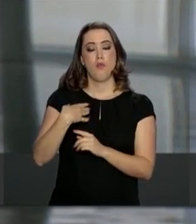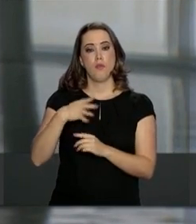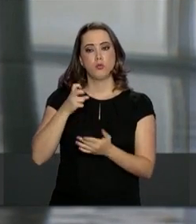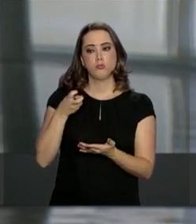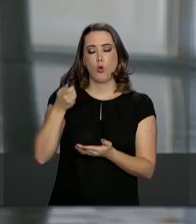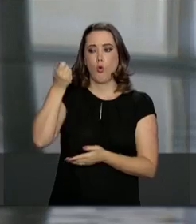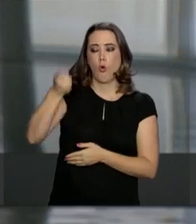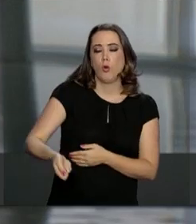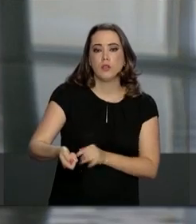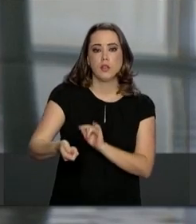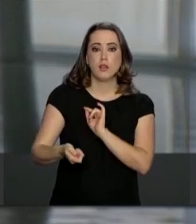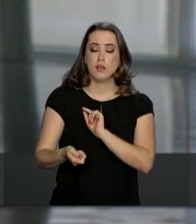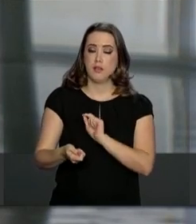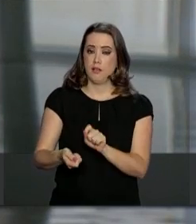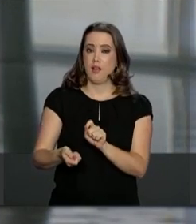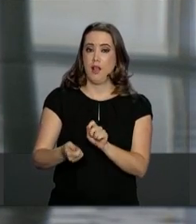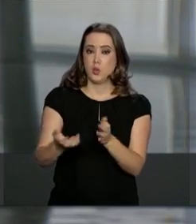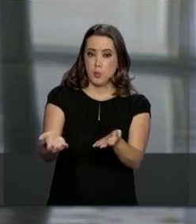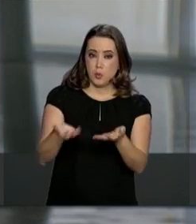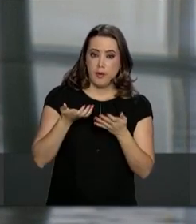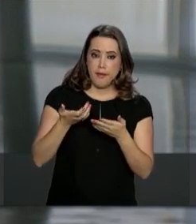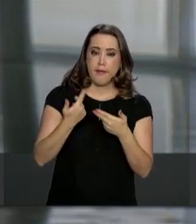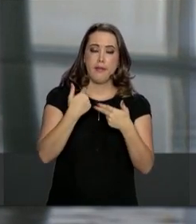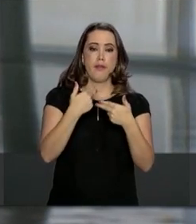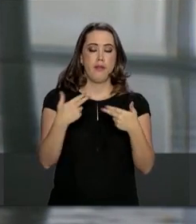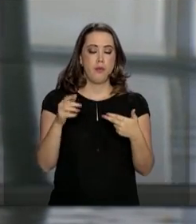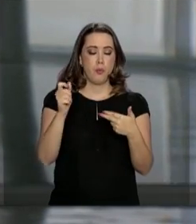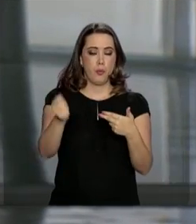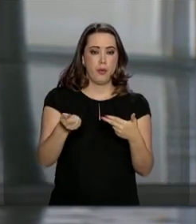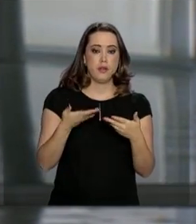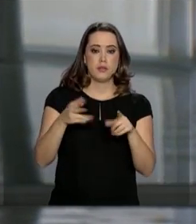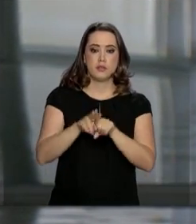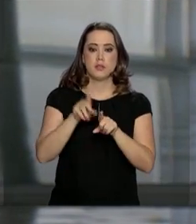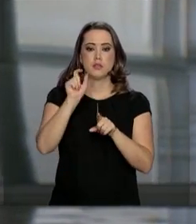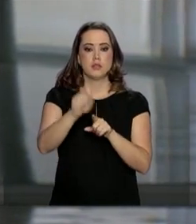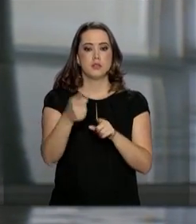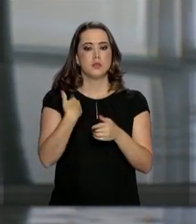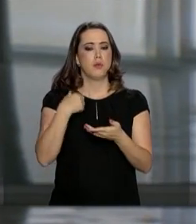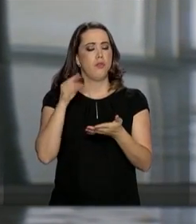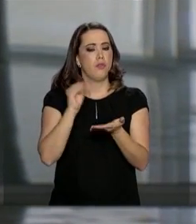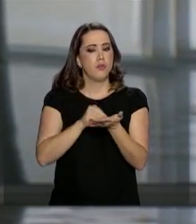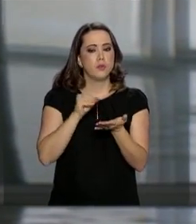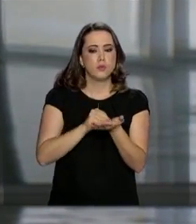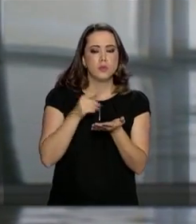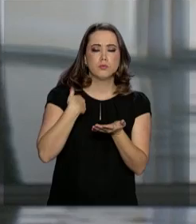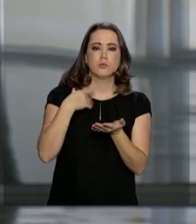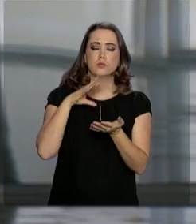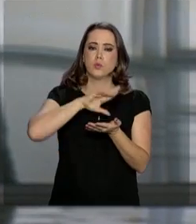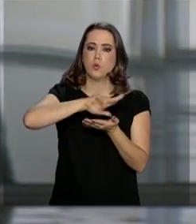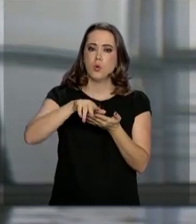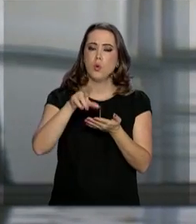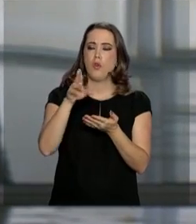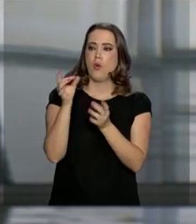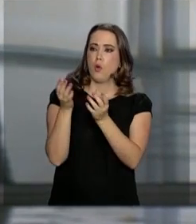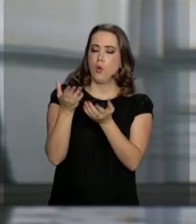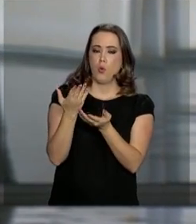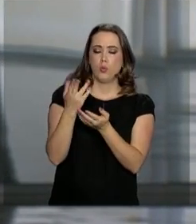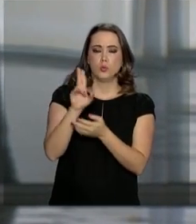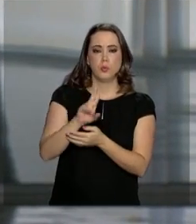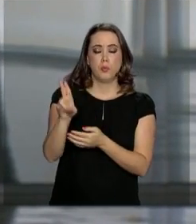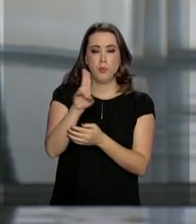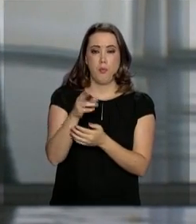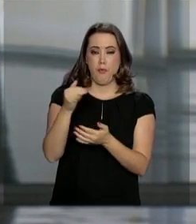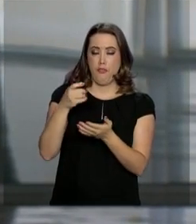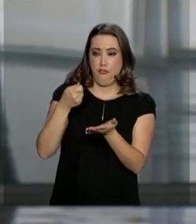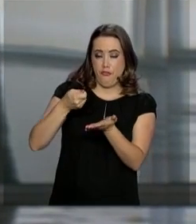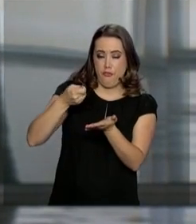ou descaminho. Ou seja, no caso deste último, para quem não pagar imposto por consumo ou venda de